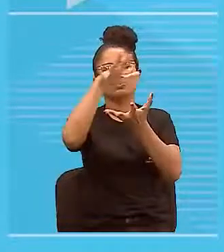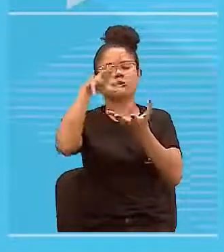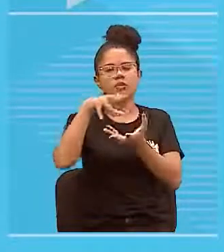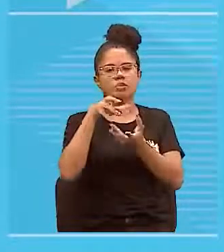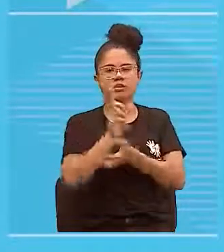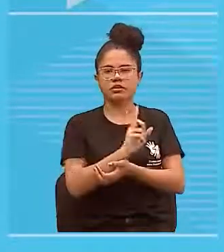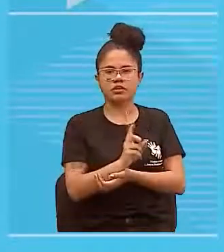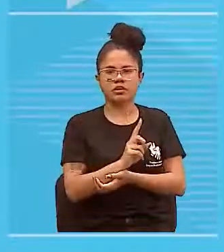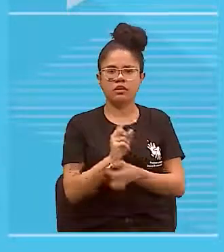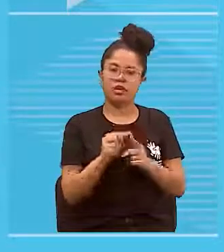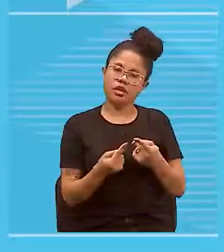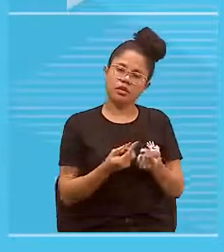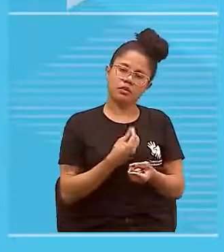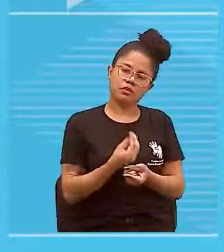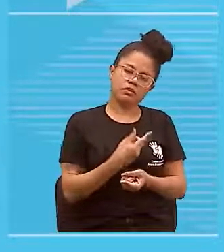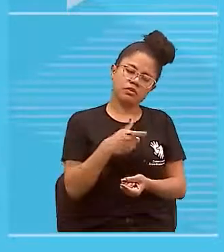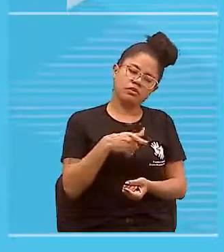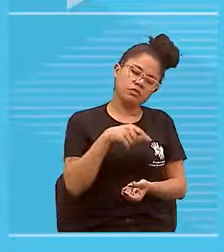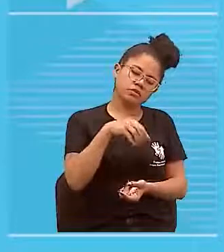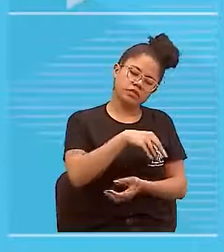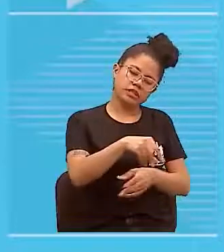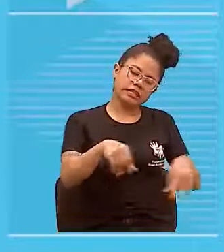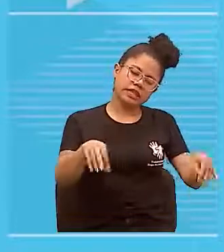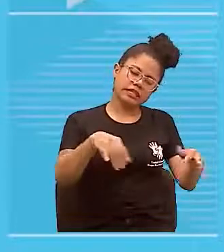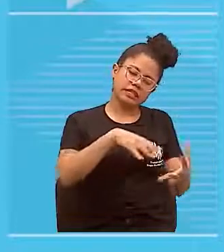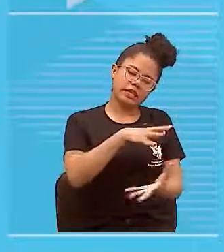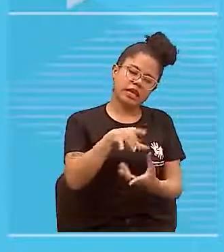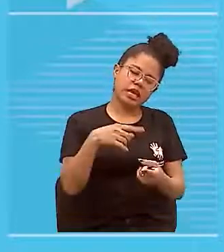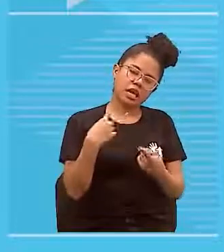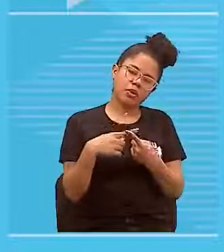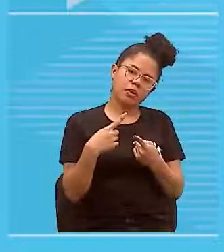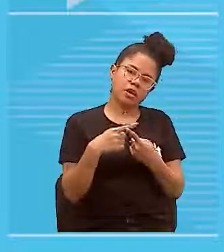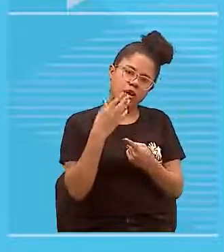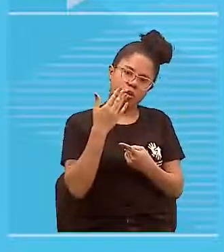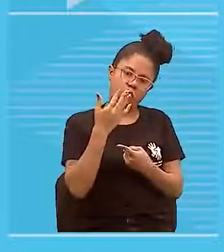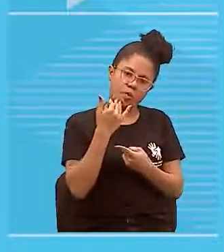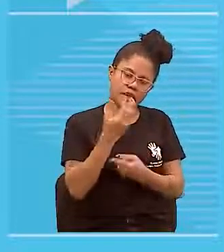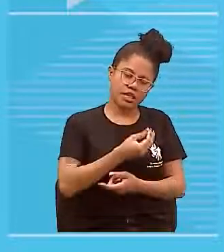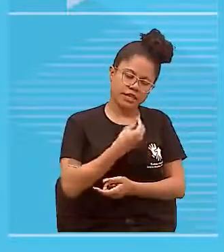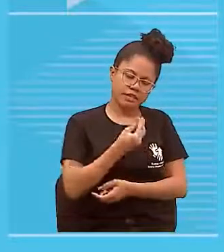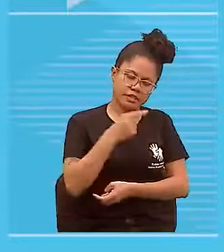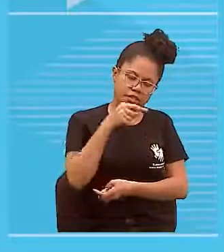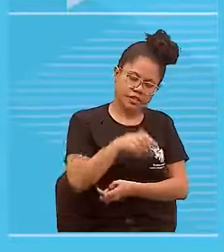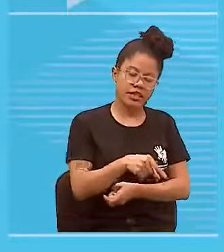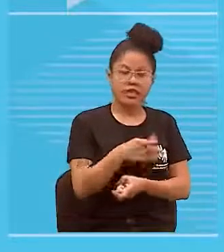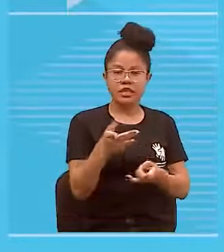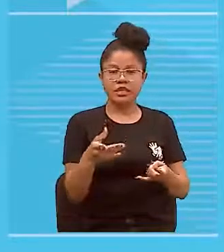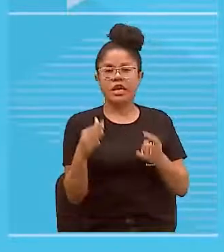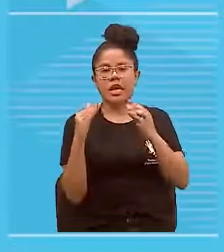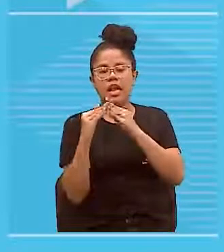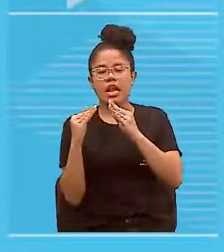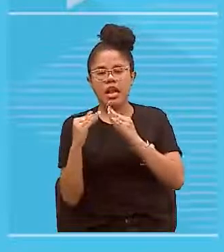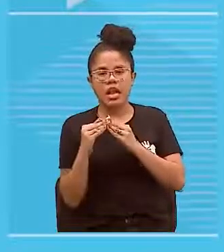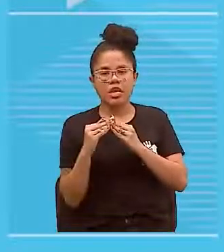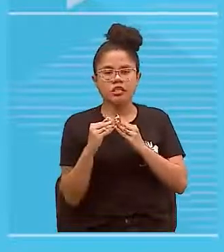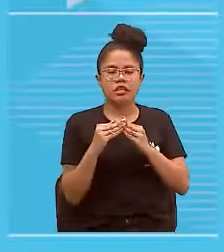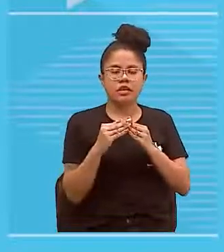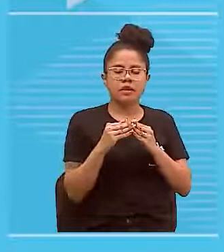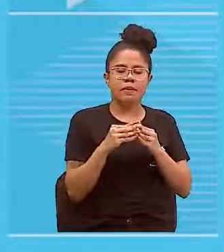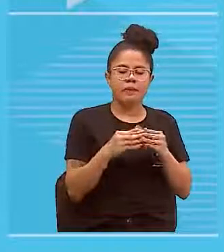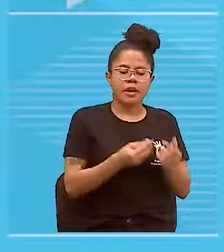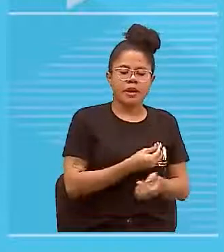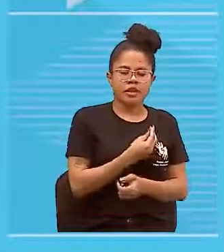são seres terrestres, porque o alimento eles buscam aqui, eles fazem os ninhos, né? No solo,